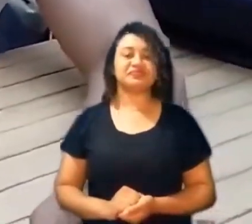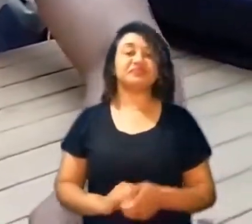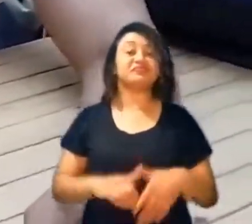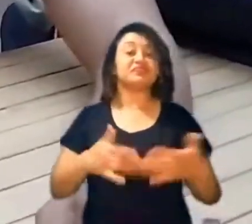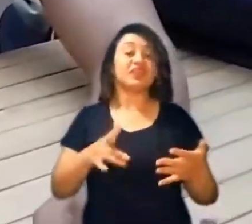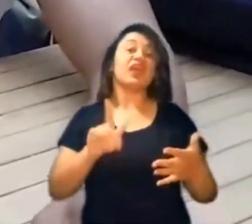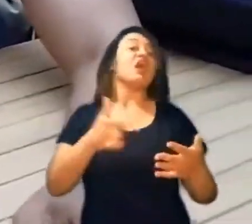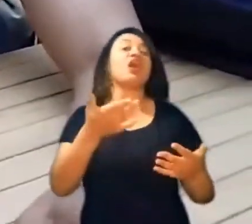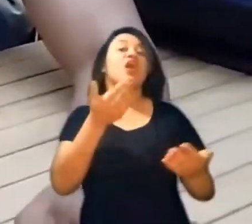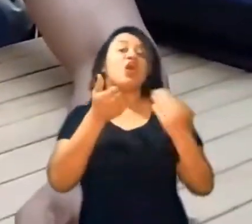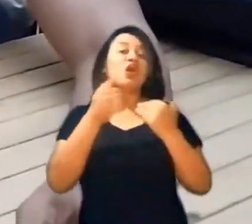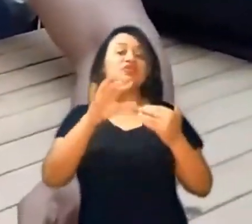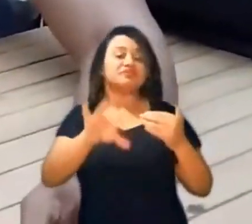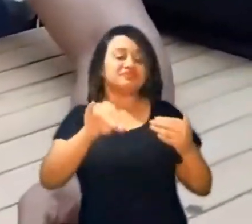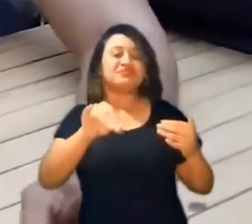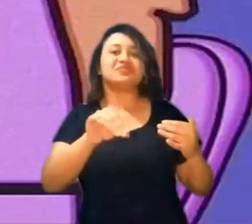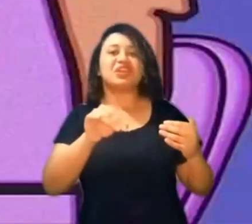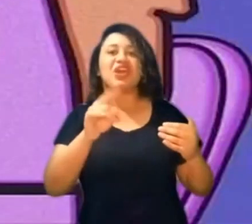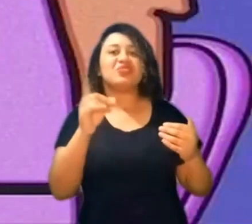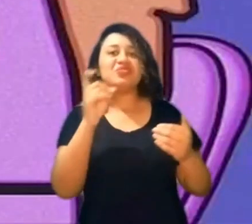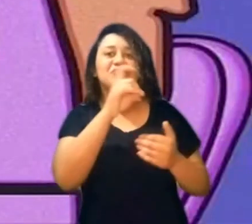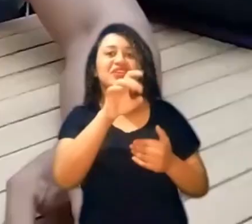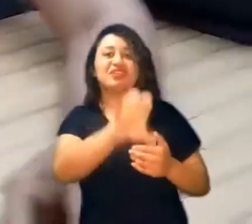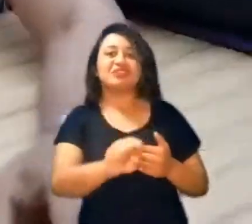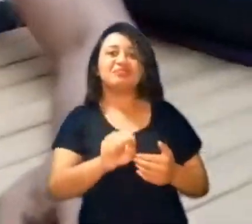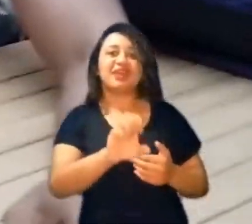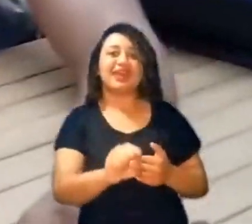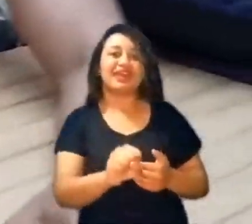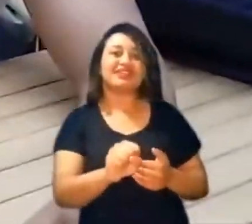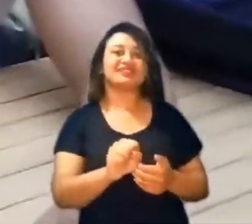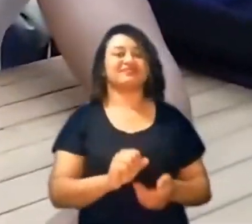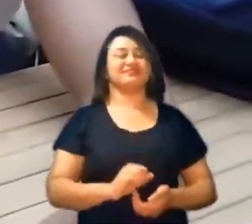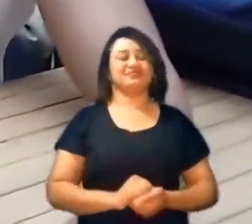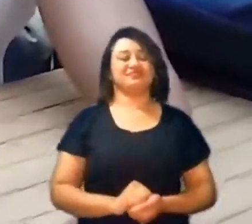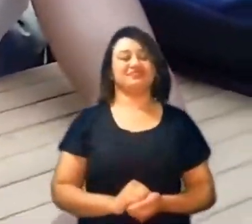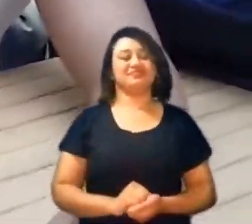E se come ele, que eu não consigo pegar. Não consegue, né?